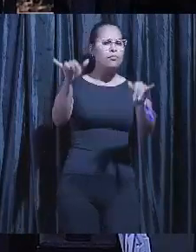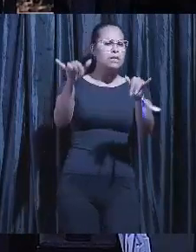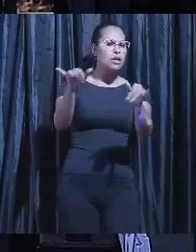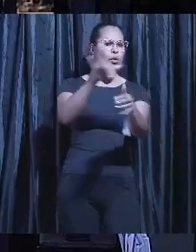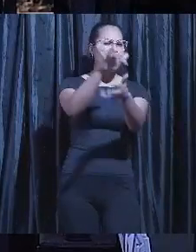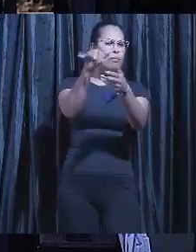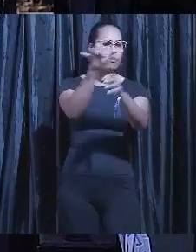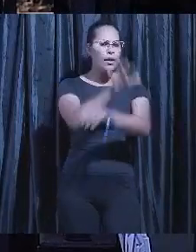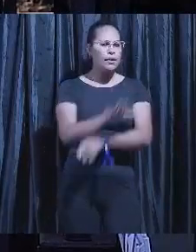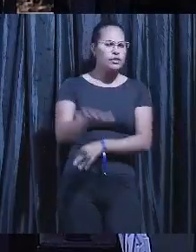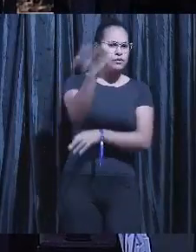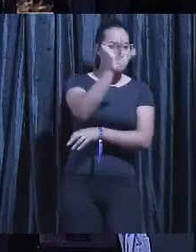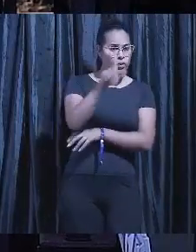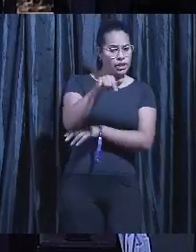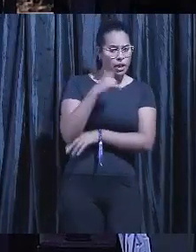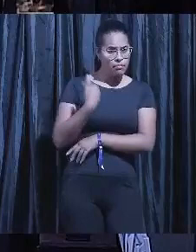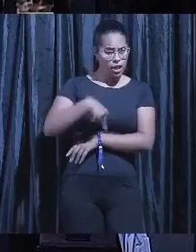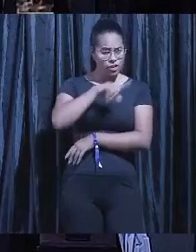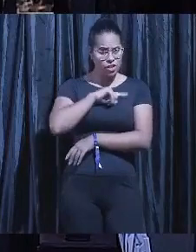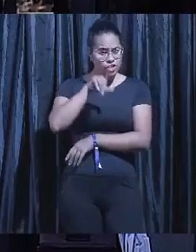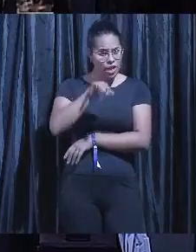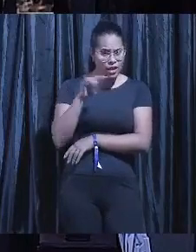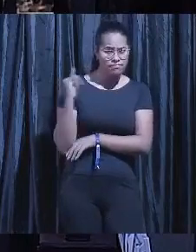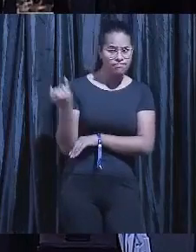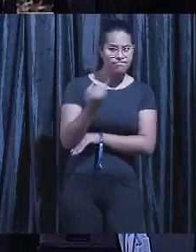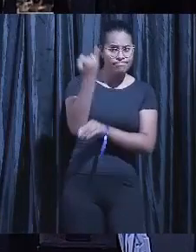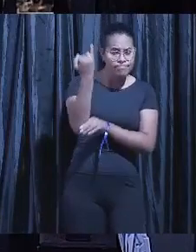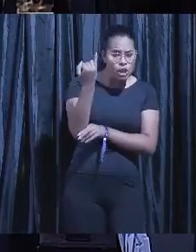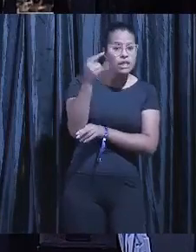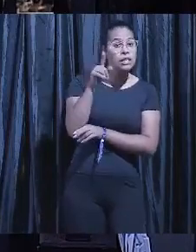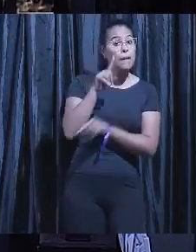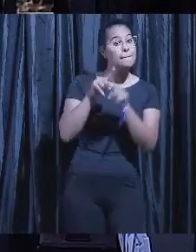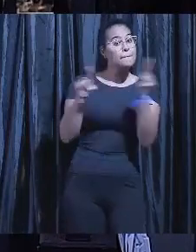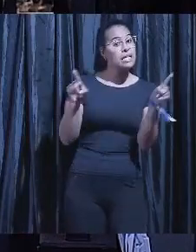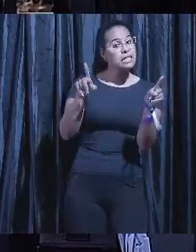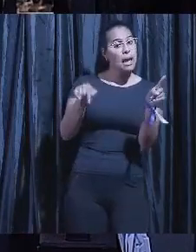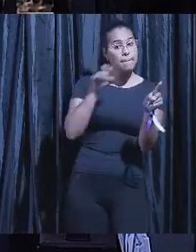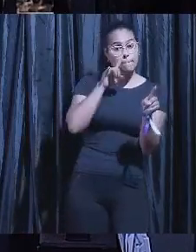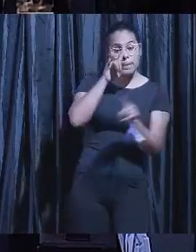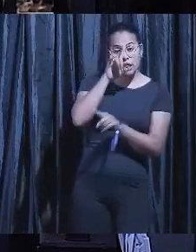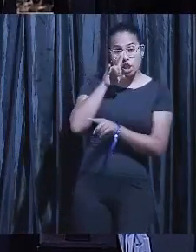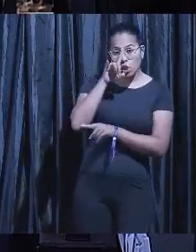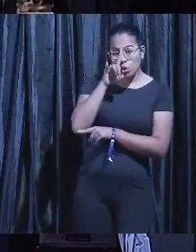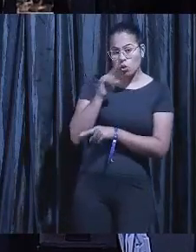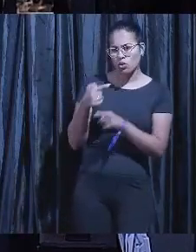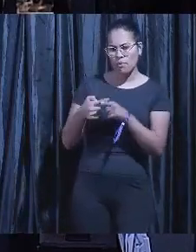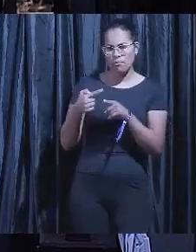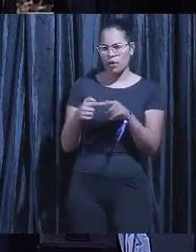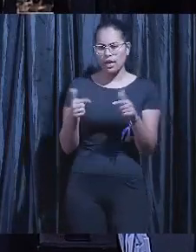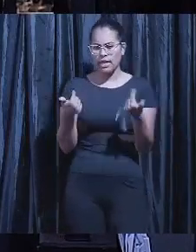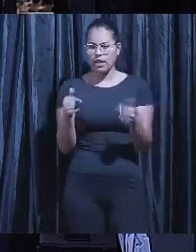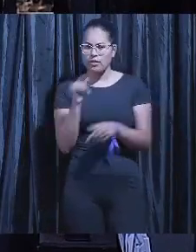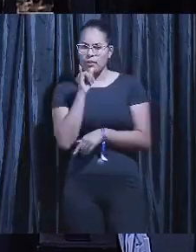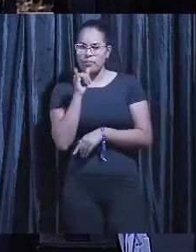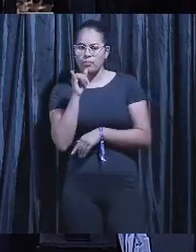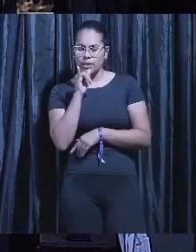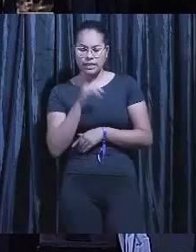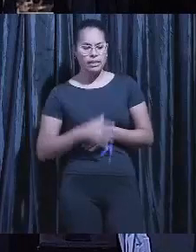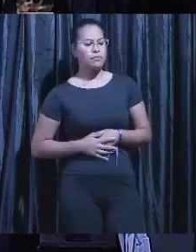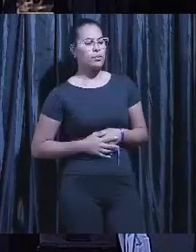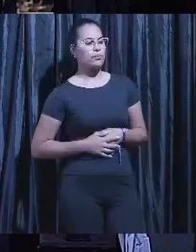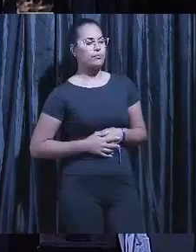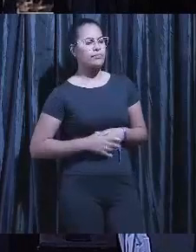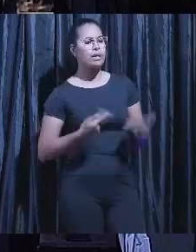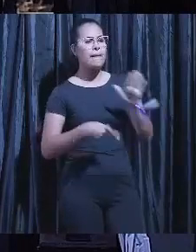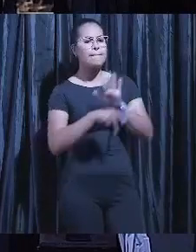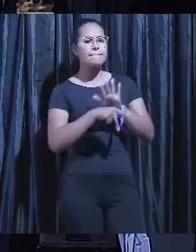para a gente é extremamente perigoso, né? Porque ela não considera os recortes interseccionais de